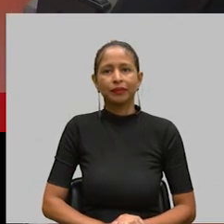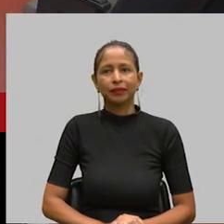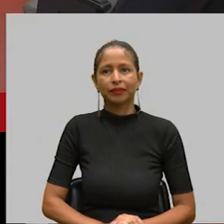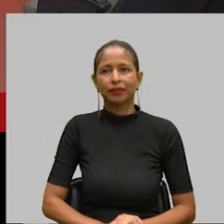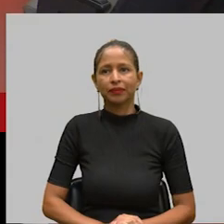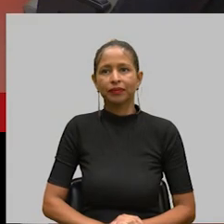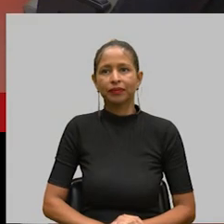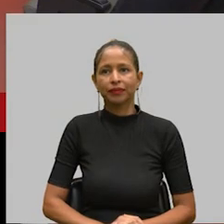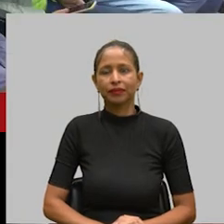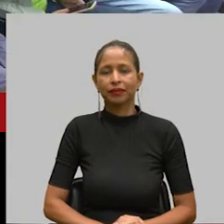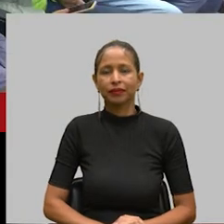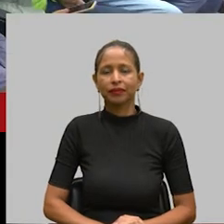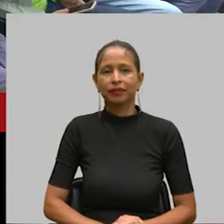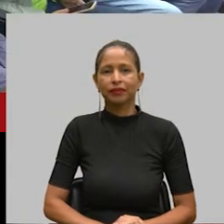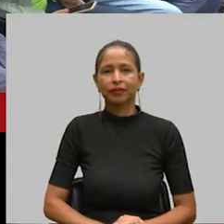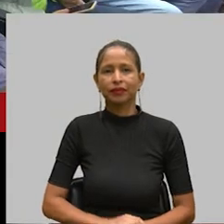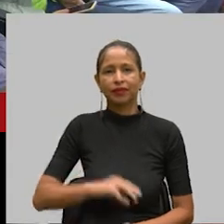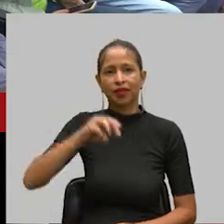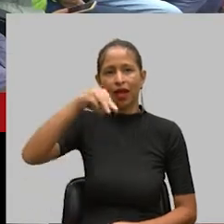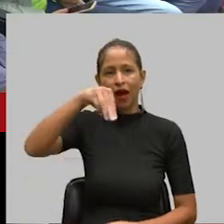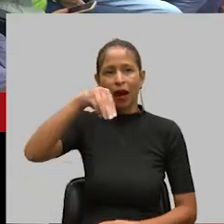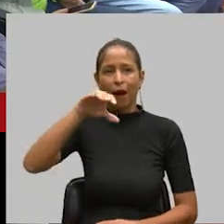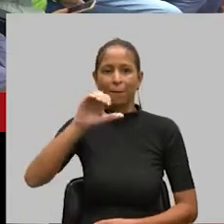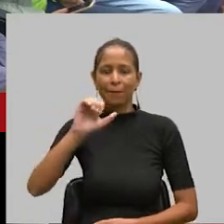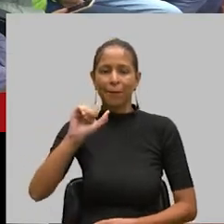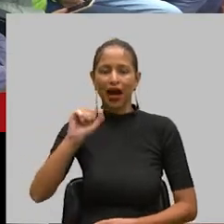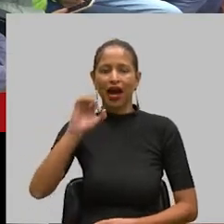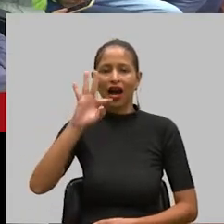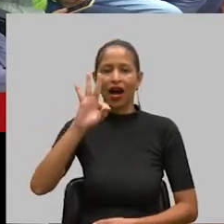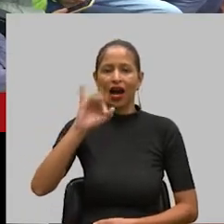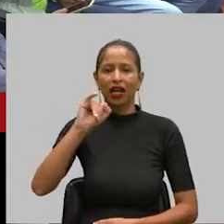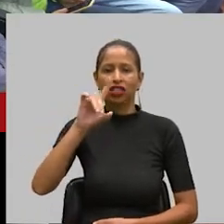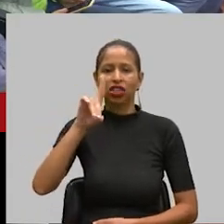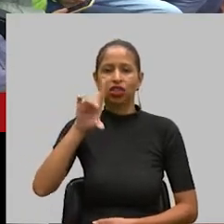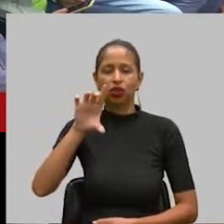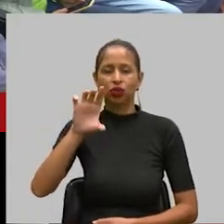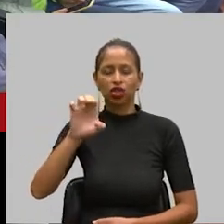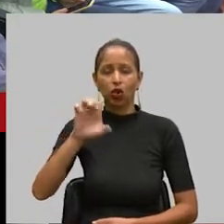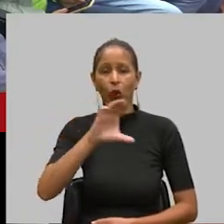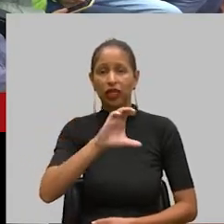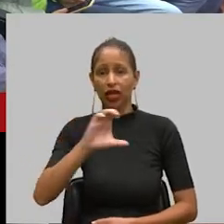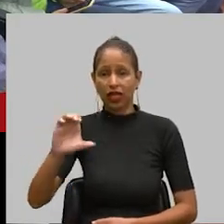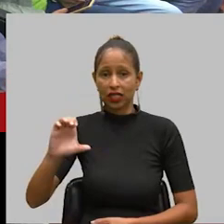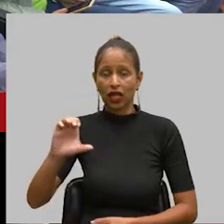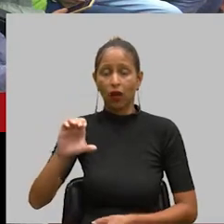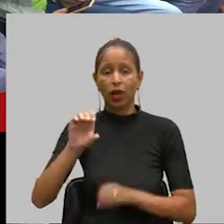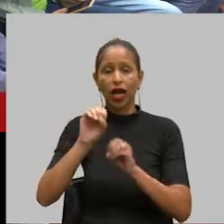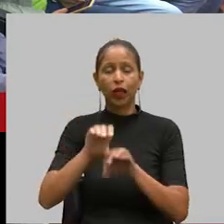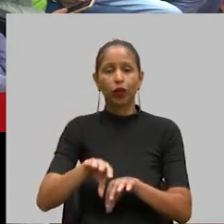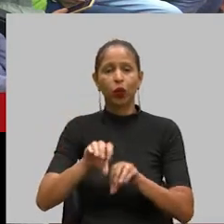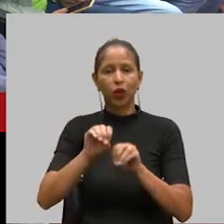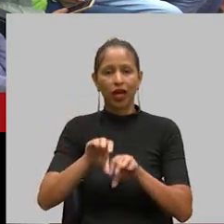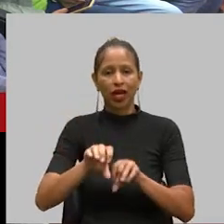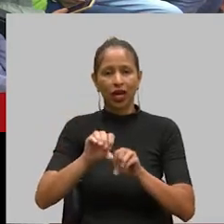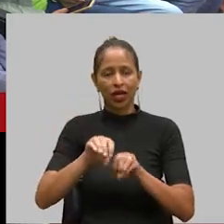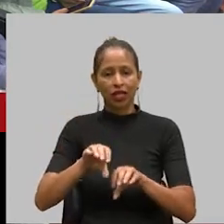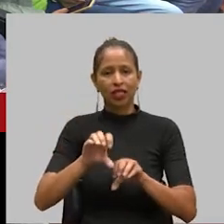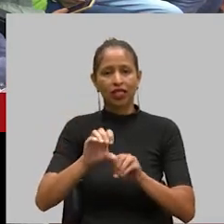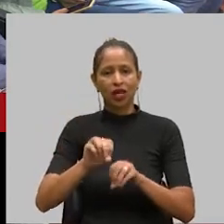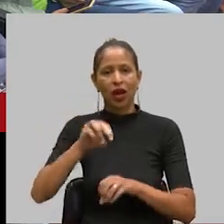correia matie Oliveira de Araújo Lima coordenação Estadual do setor de Educação